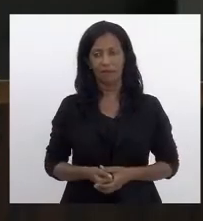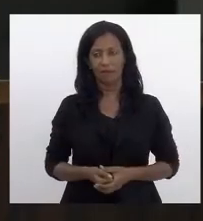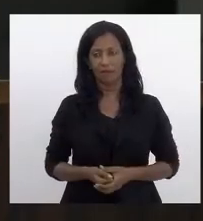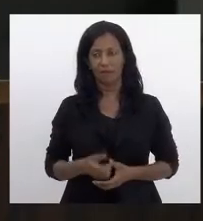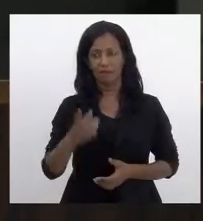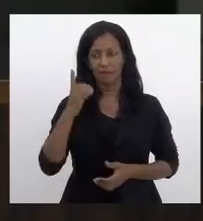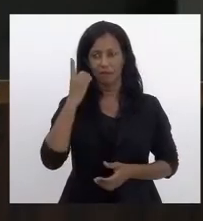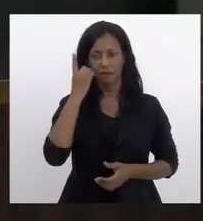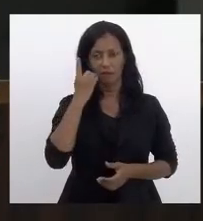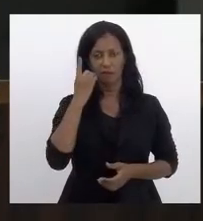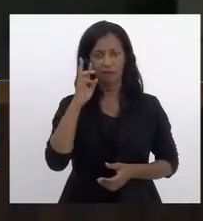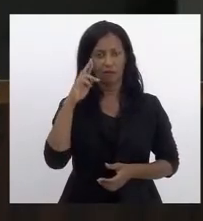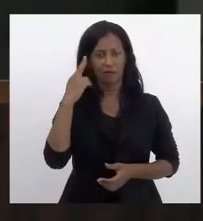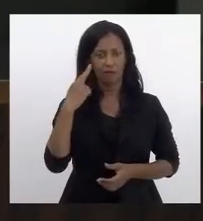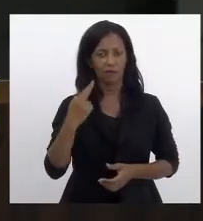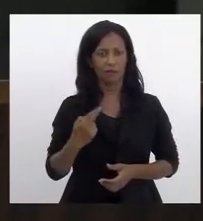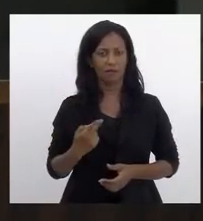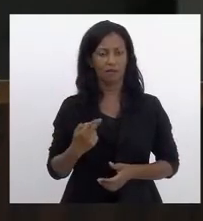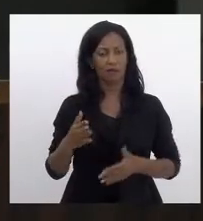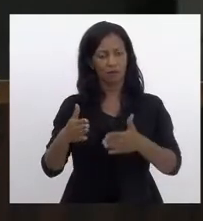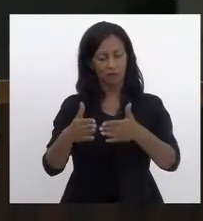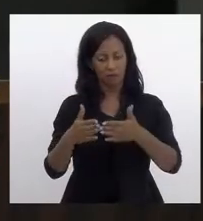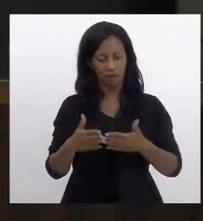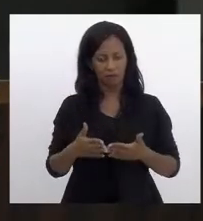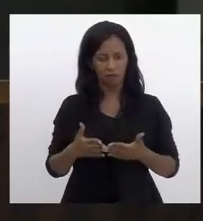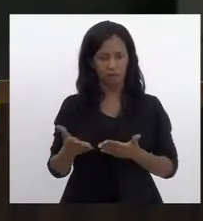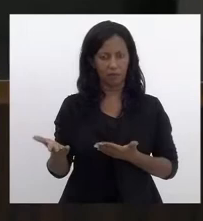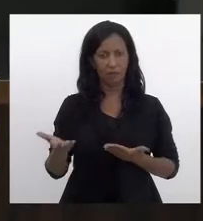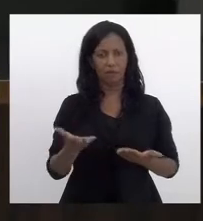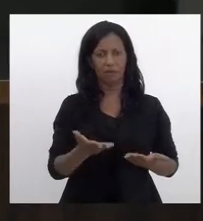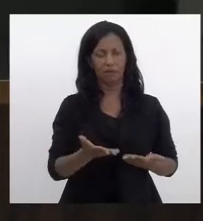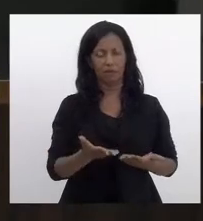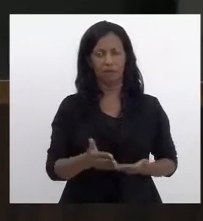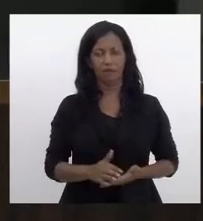Deputada Renata, por favor, brevemente, por favor.